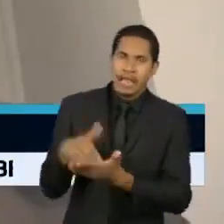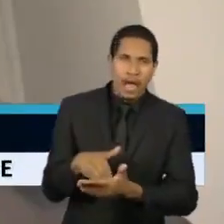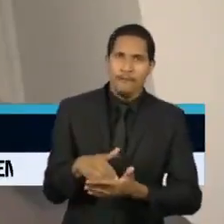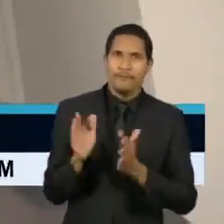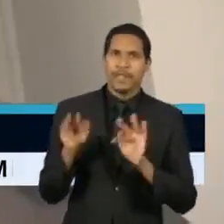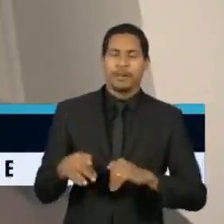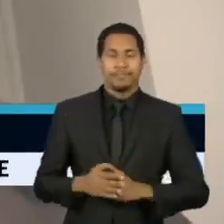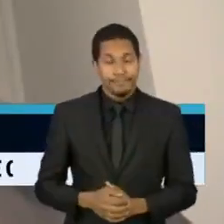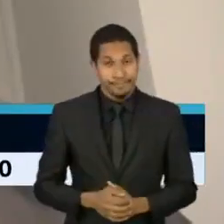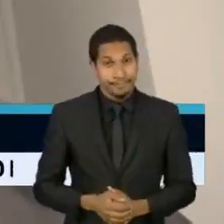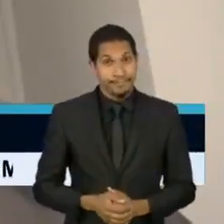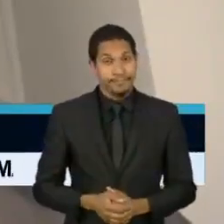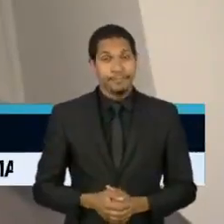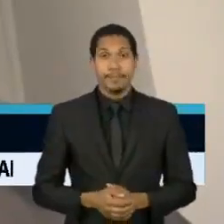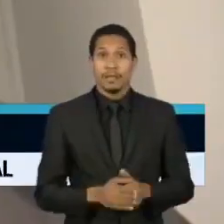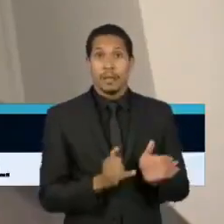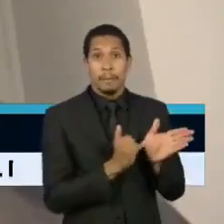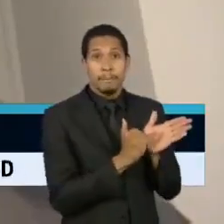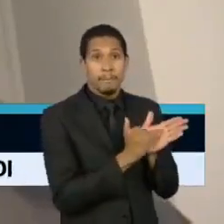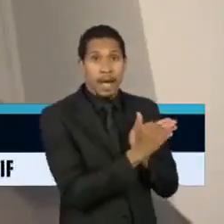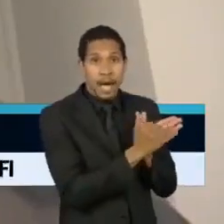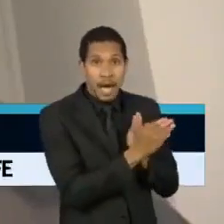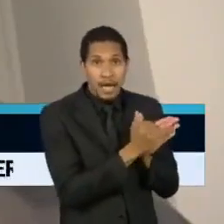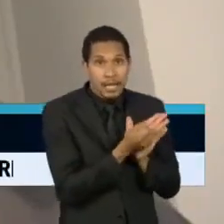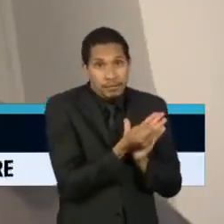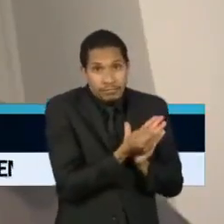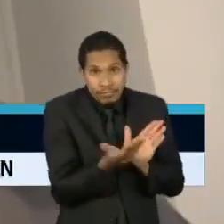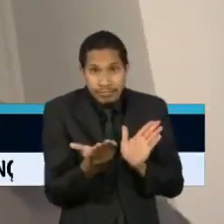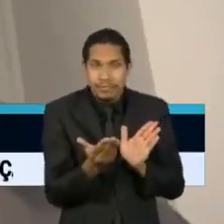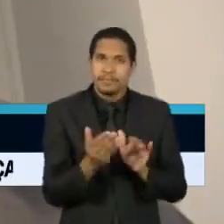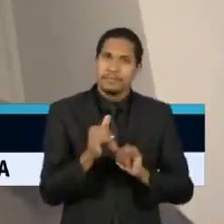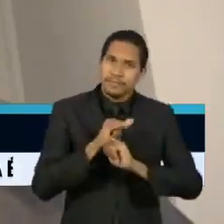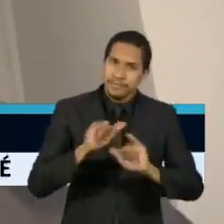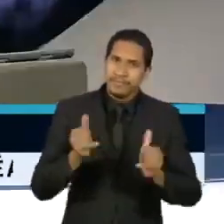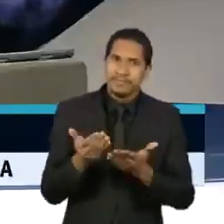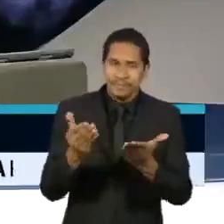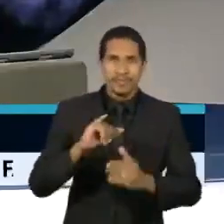possível. Caio Blinder, do Manhattan Connection, para o Jornal da Cultura.